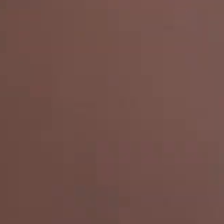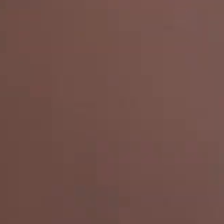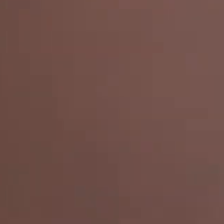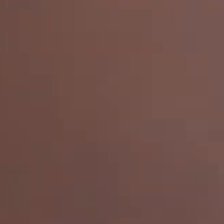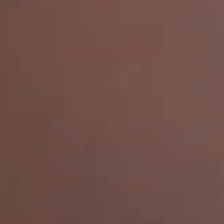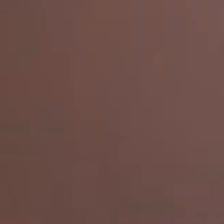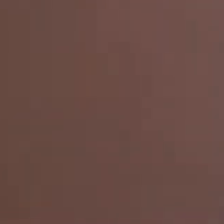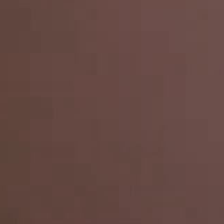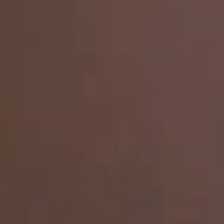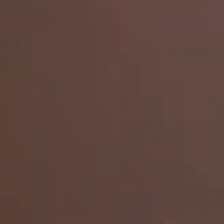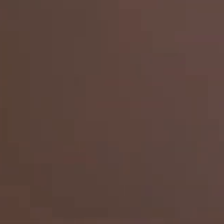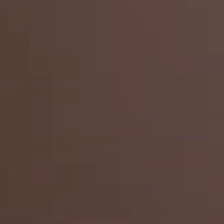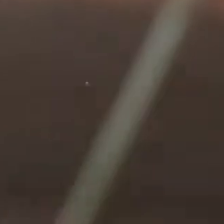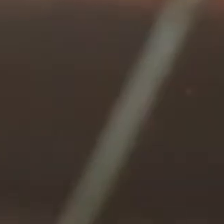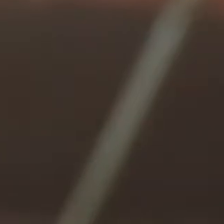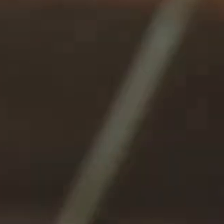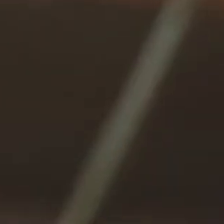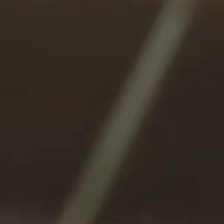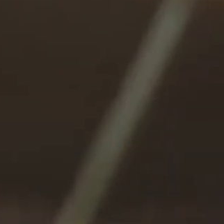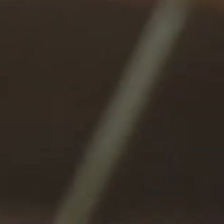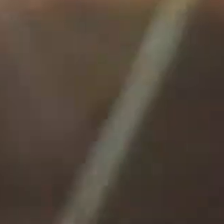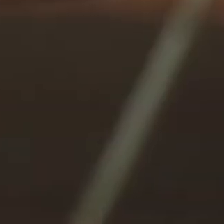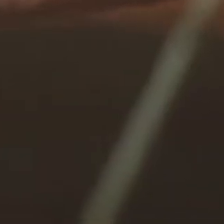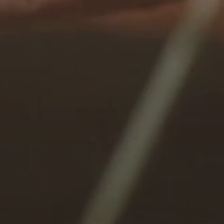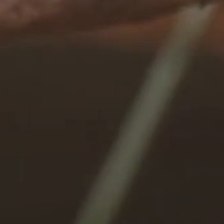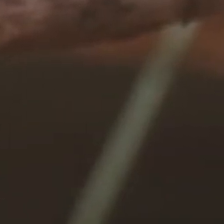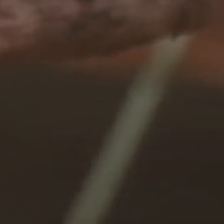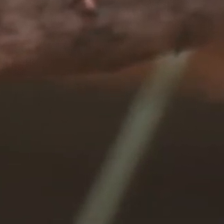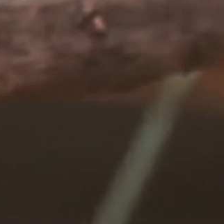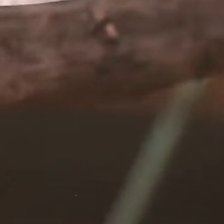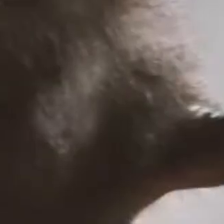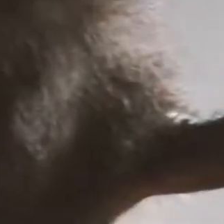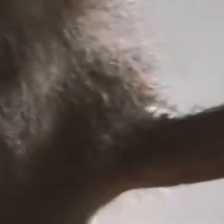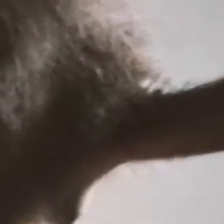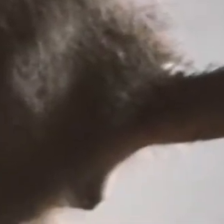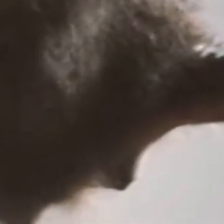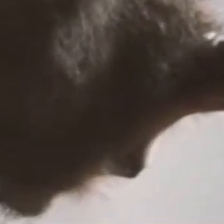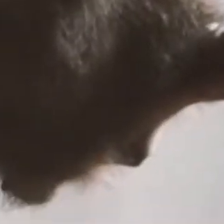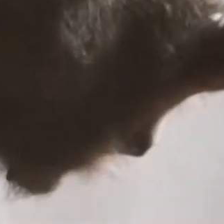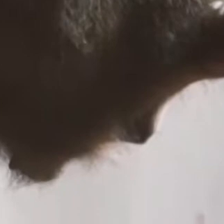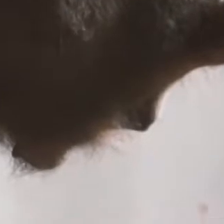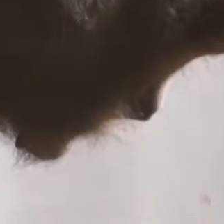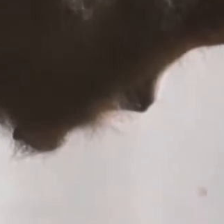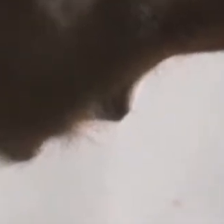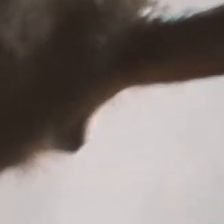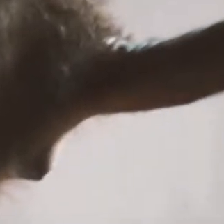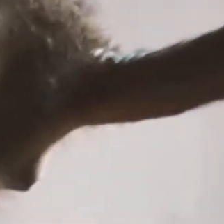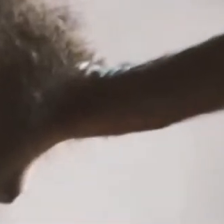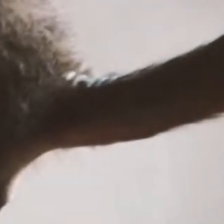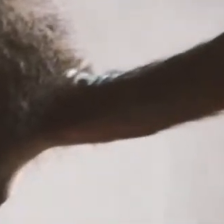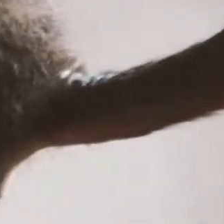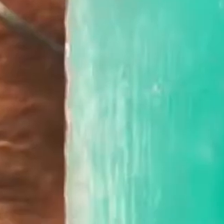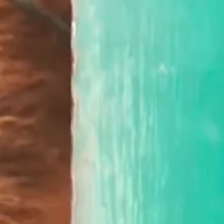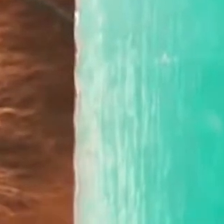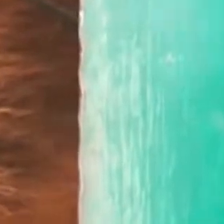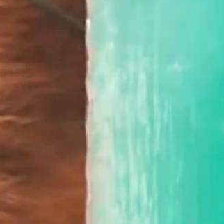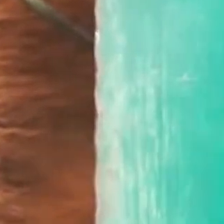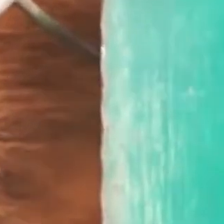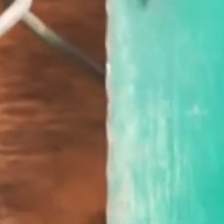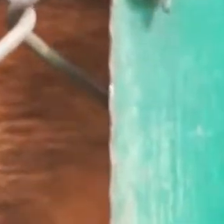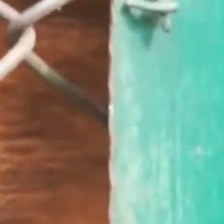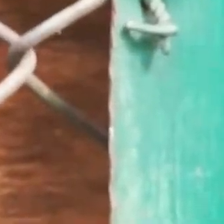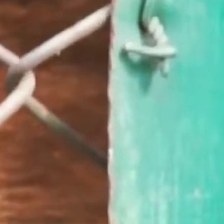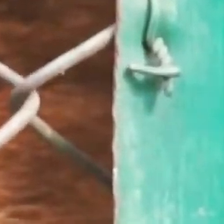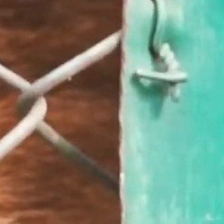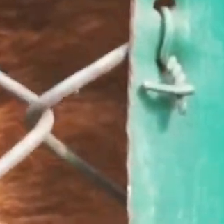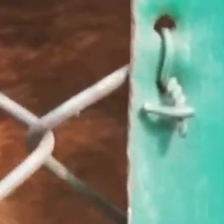cuidado e análise das espécies salvas. Estamos carecendo de ajuda financeira para que possamos seguir com nossos estudos